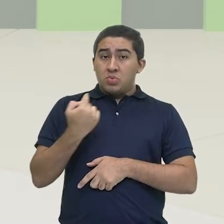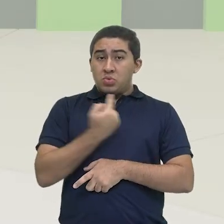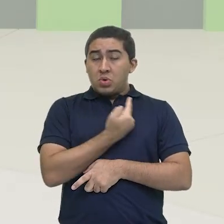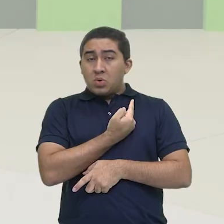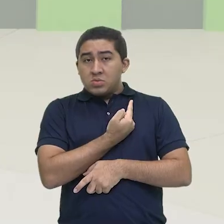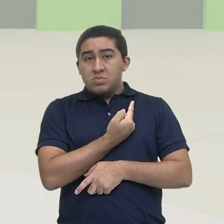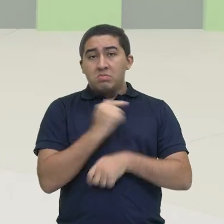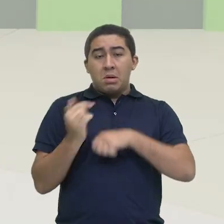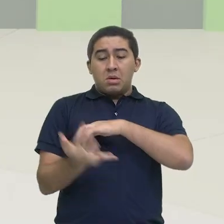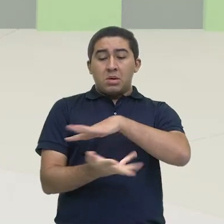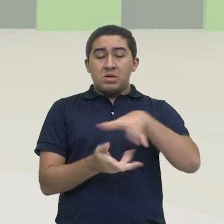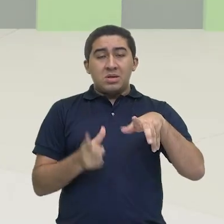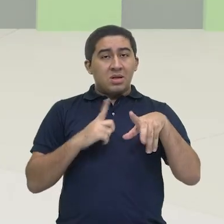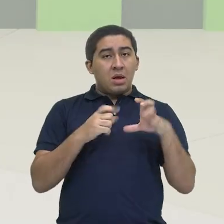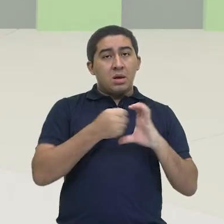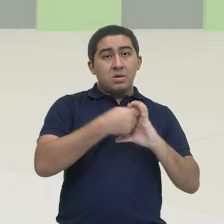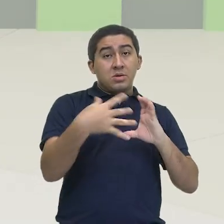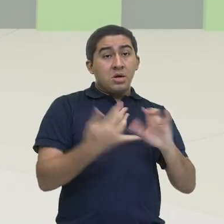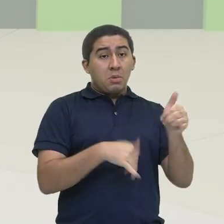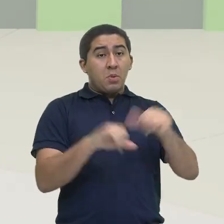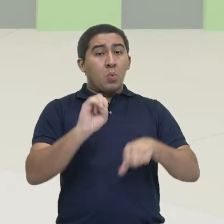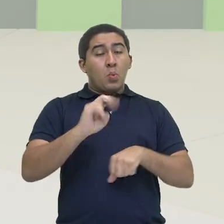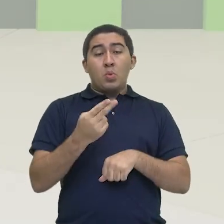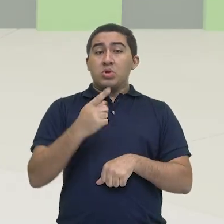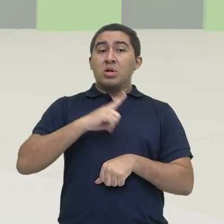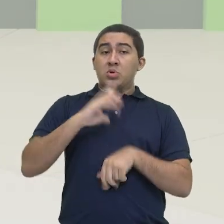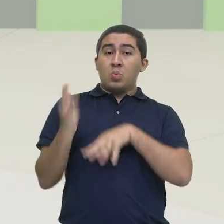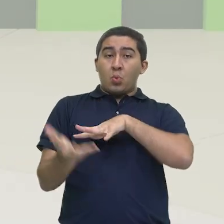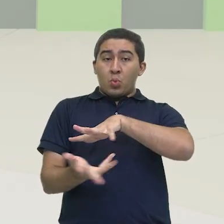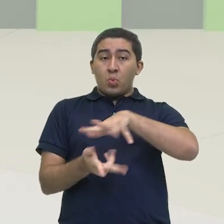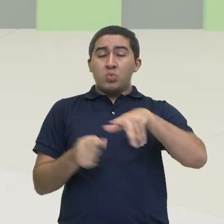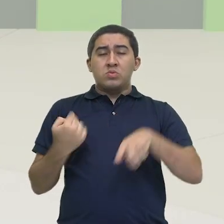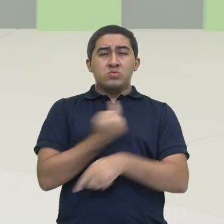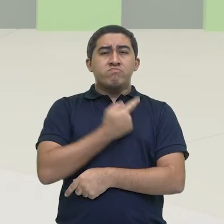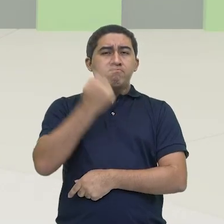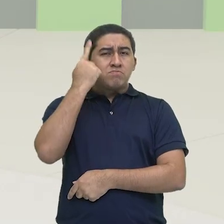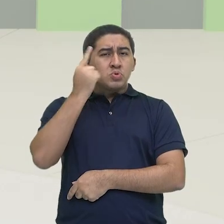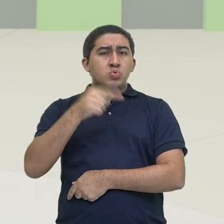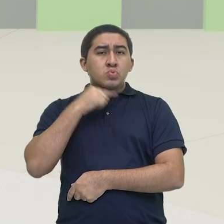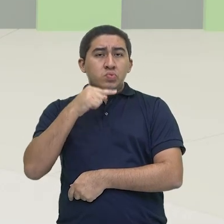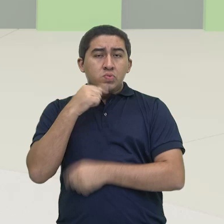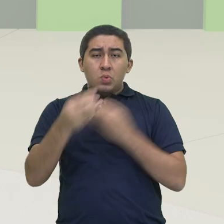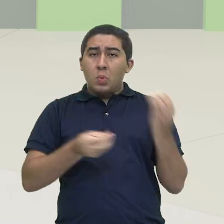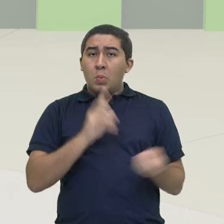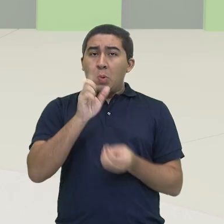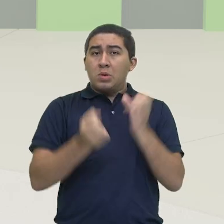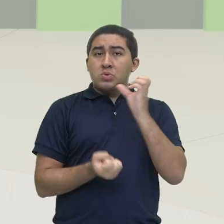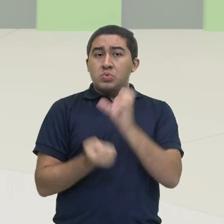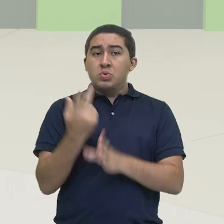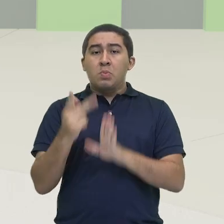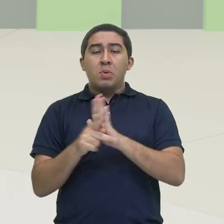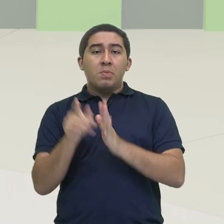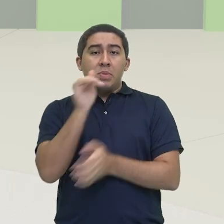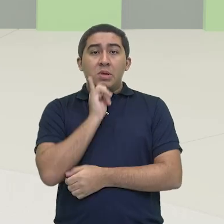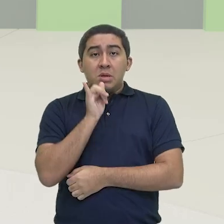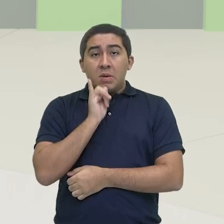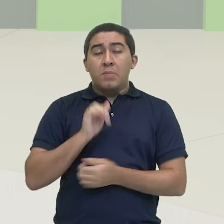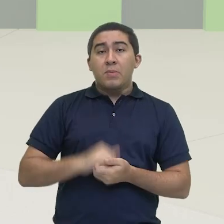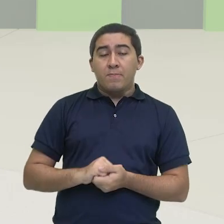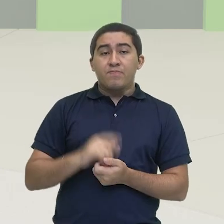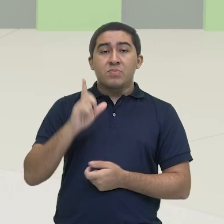tem os nossos elementos químicos ou tem no universo, né? Aí a gente se pergunta como será que surgiram, por exemplo,